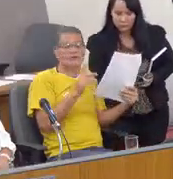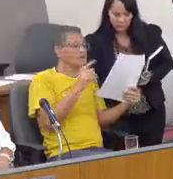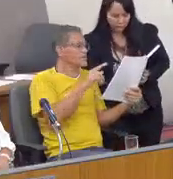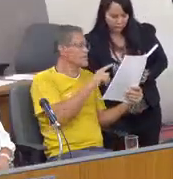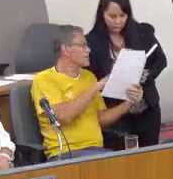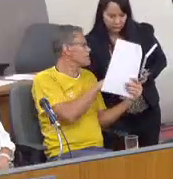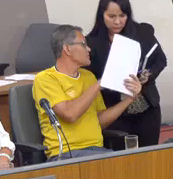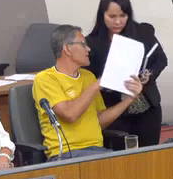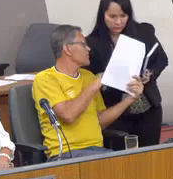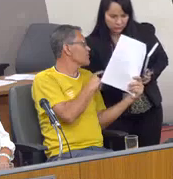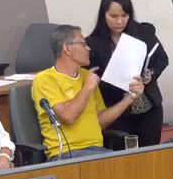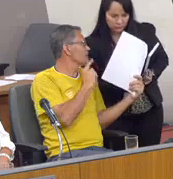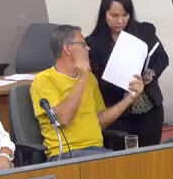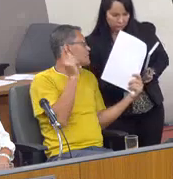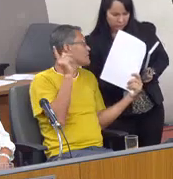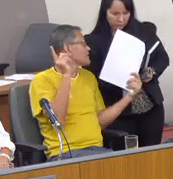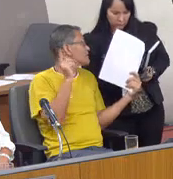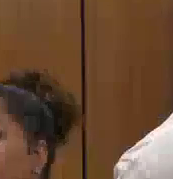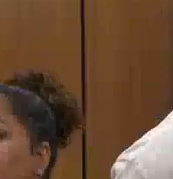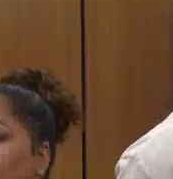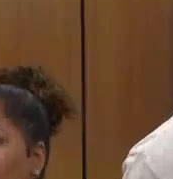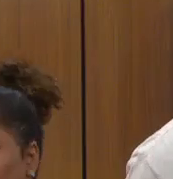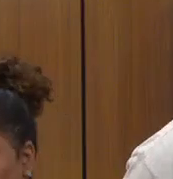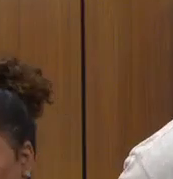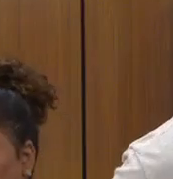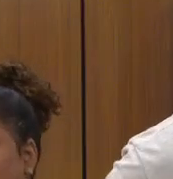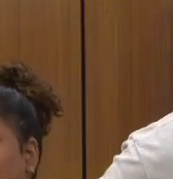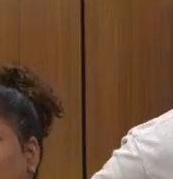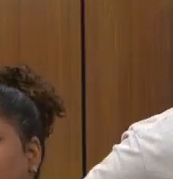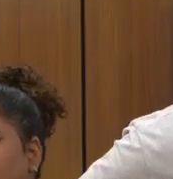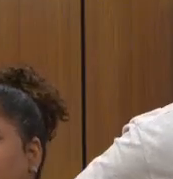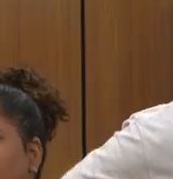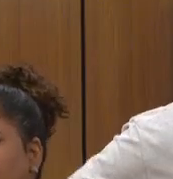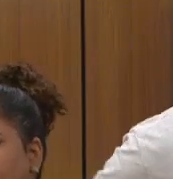Boa noite Boa noite a todos boa tarde